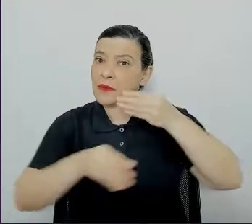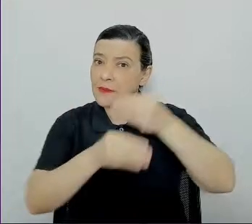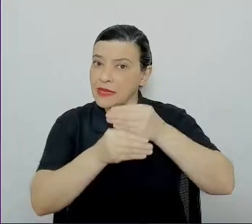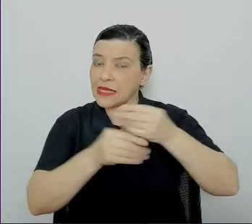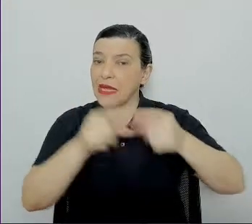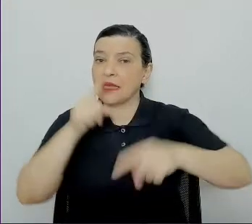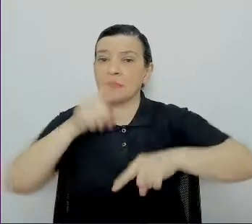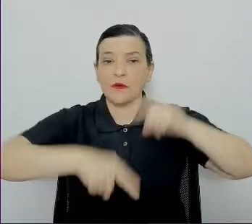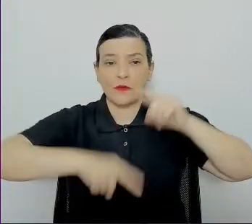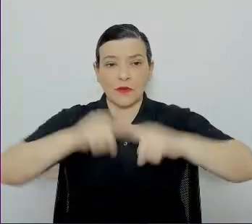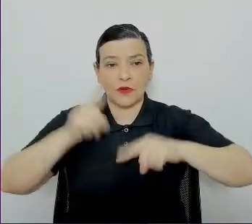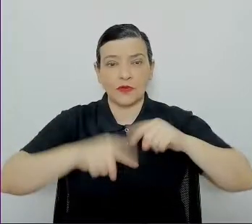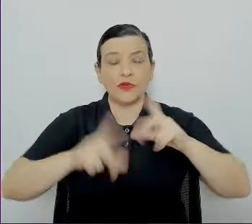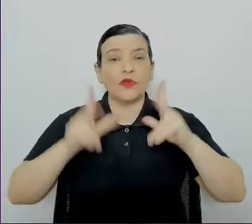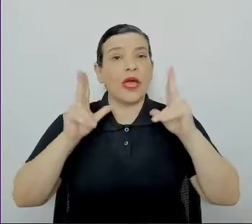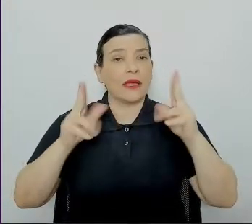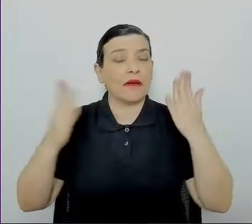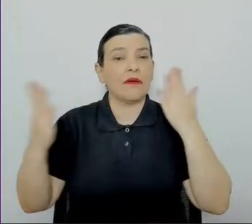parecido um produto digital.